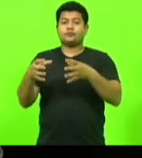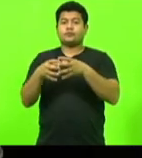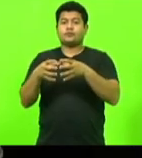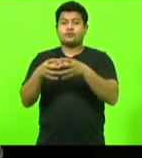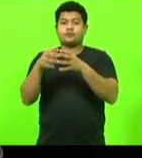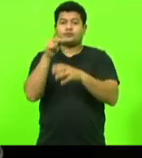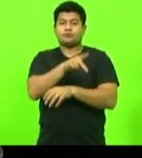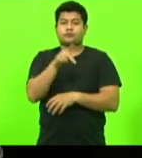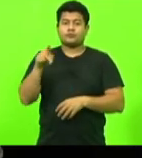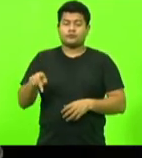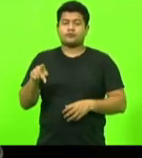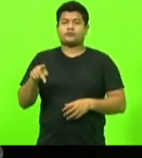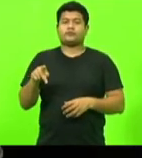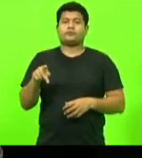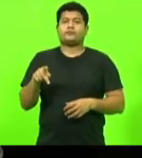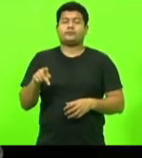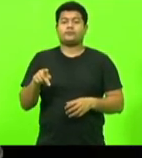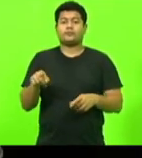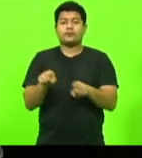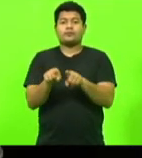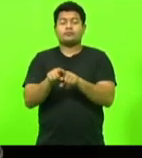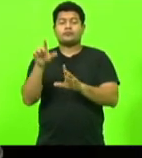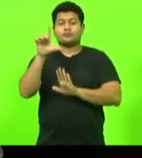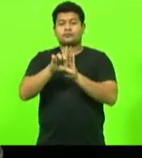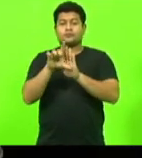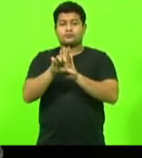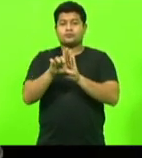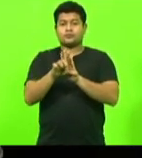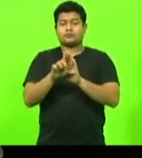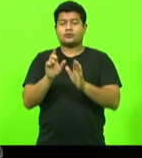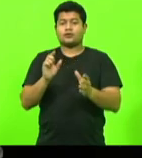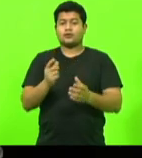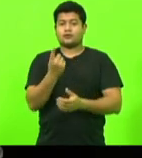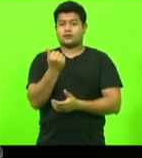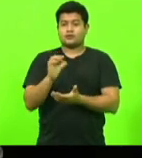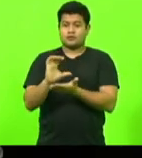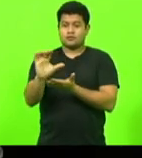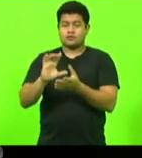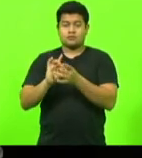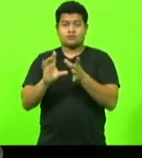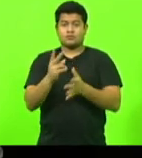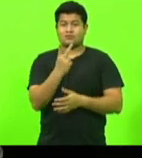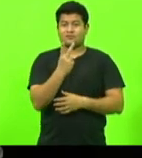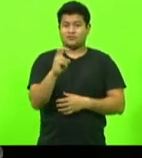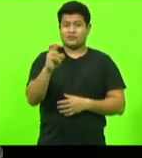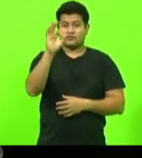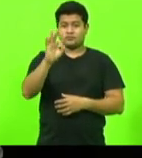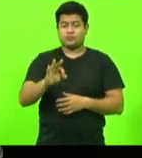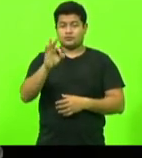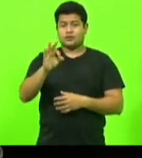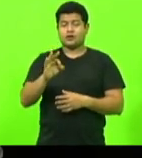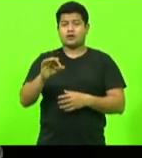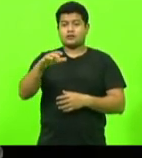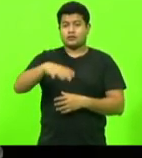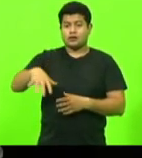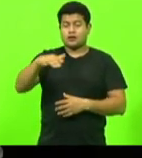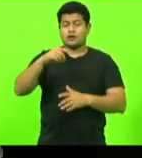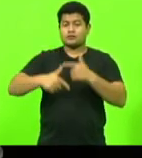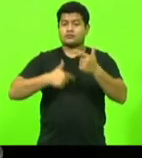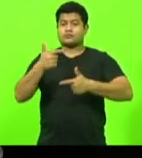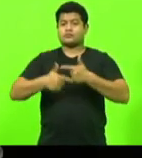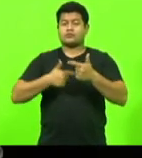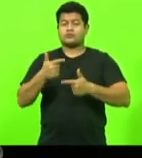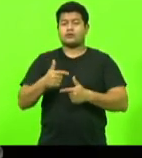da legislação que define a aplicação de pelo menos 25% dos recursos na atividade da educação e